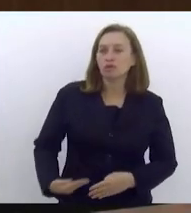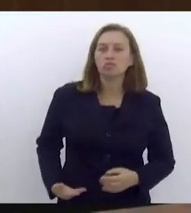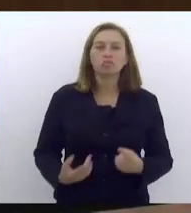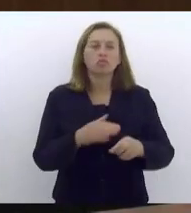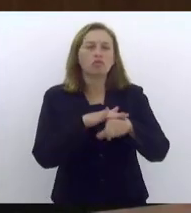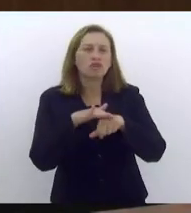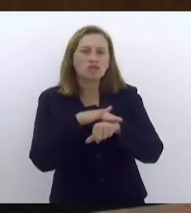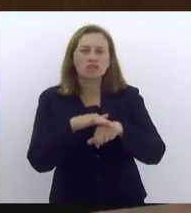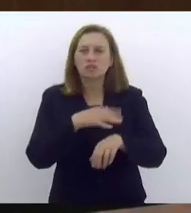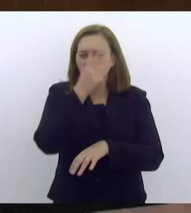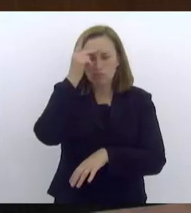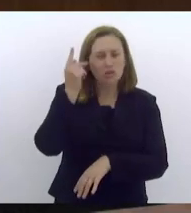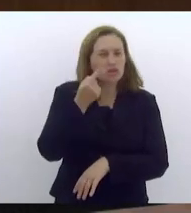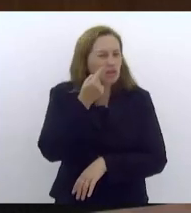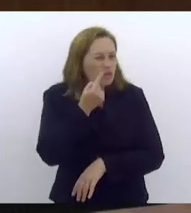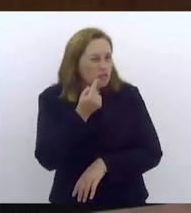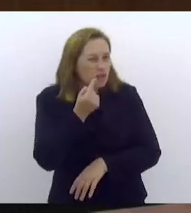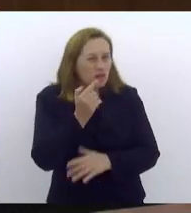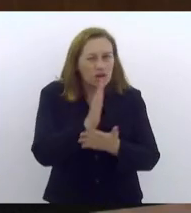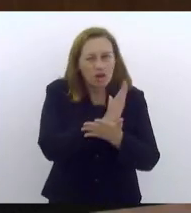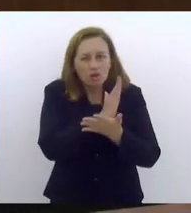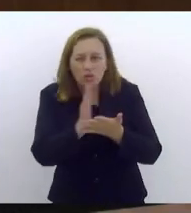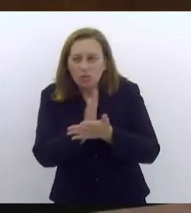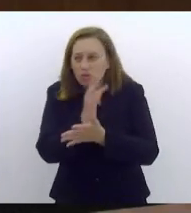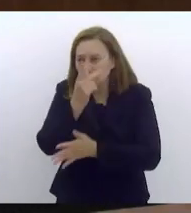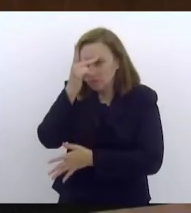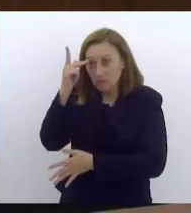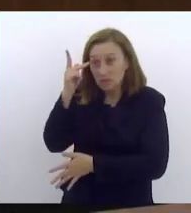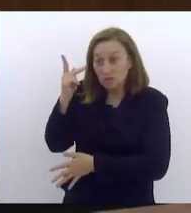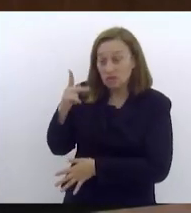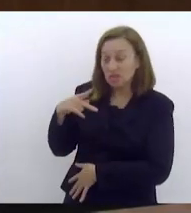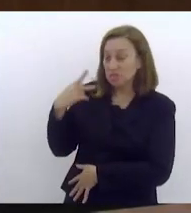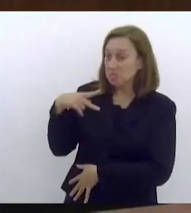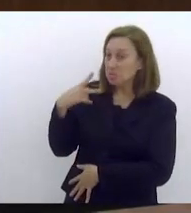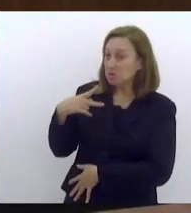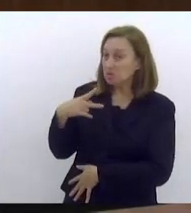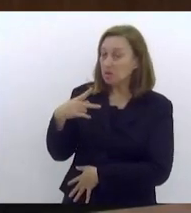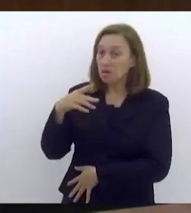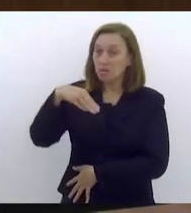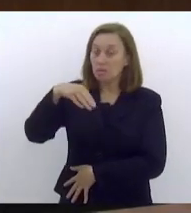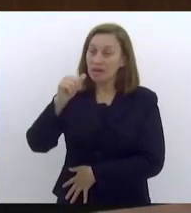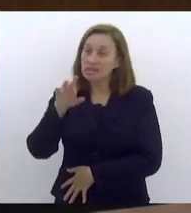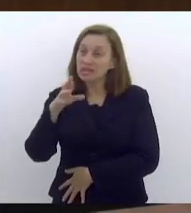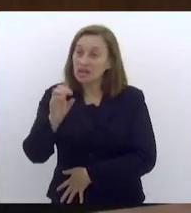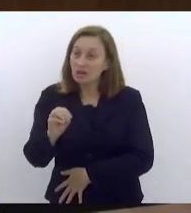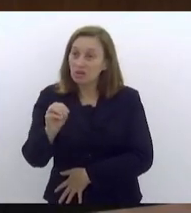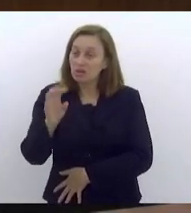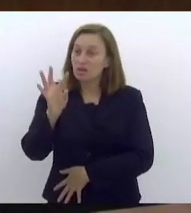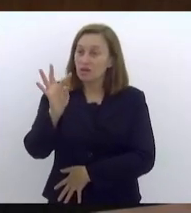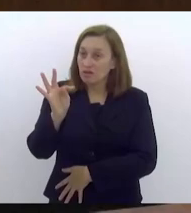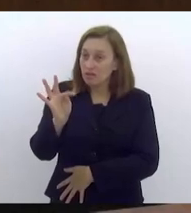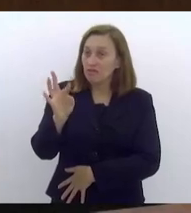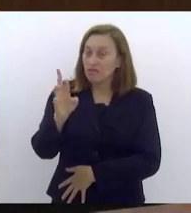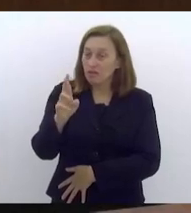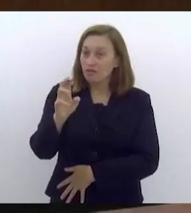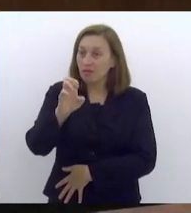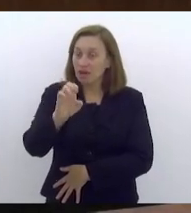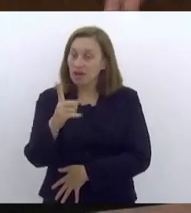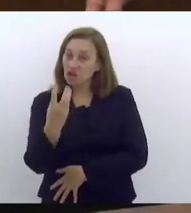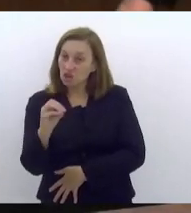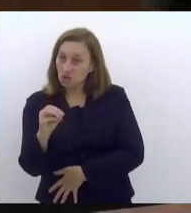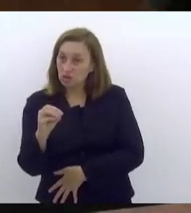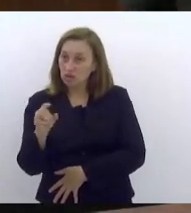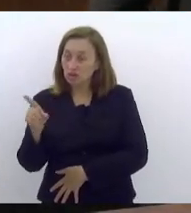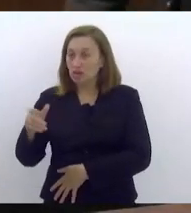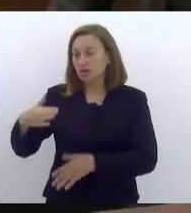pessoas. E aí a gente vê determinadas figuras da política fluminense, o senhor Marcelo Freixo, ele estava na Embratur, está no lugar certo, porque ele gosta muito